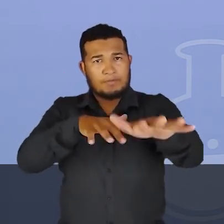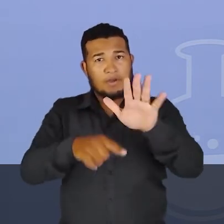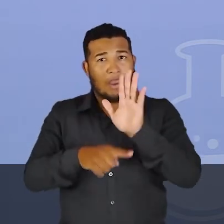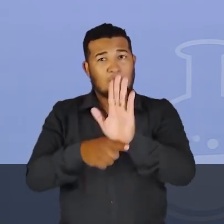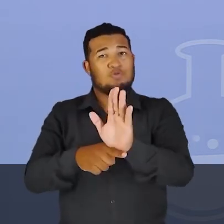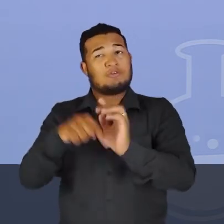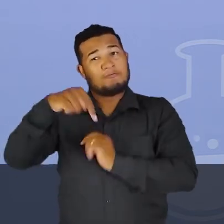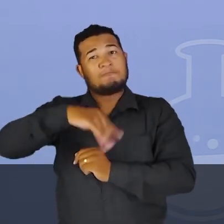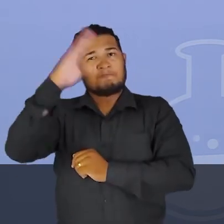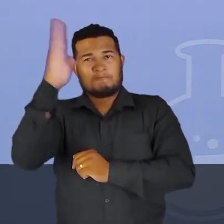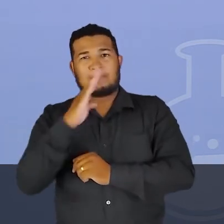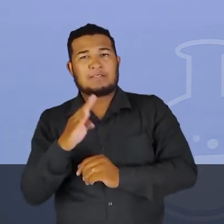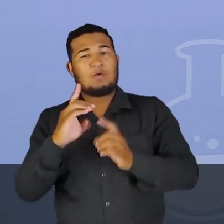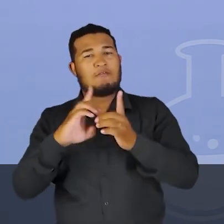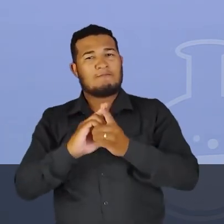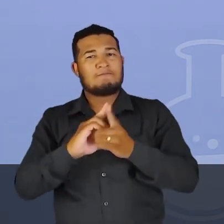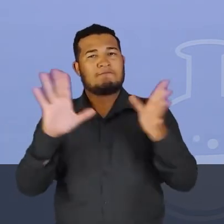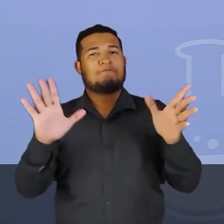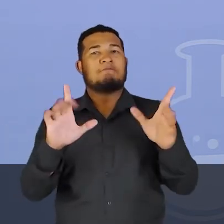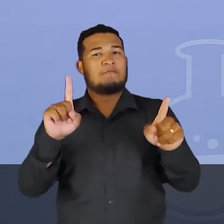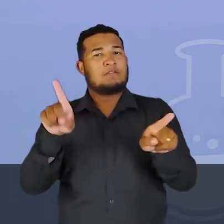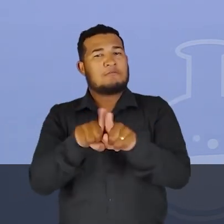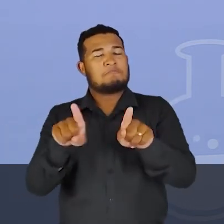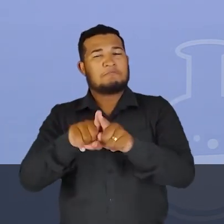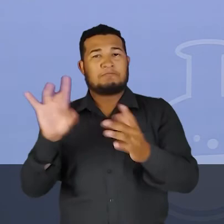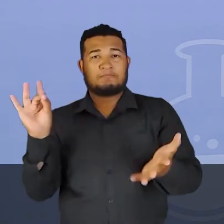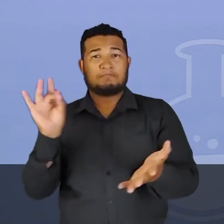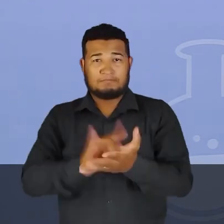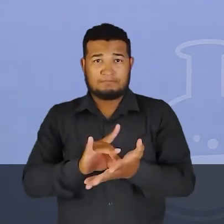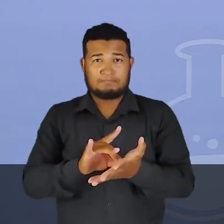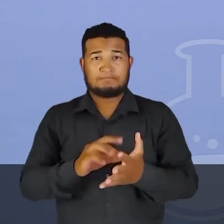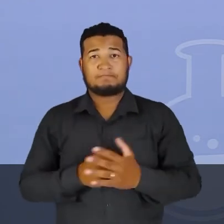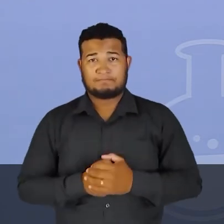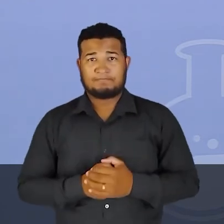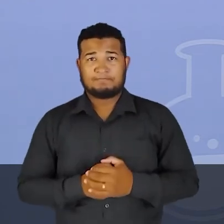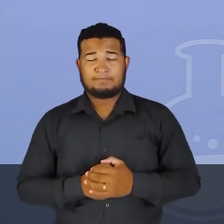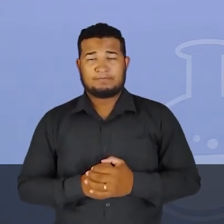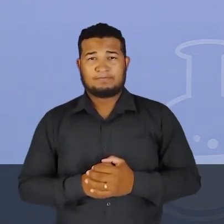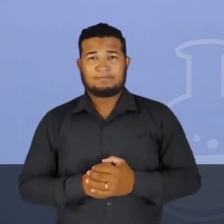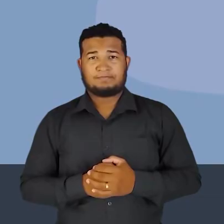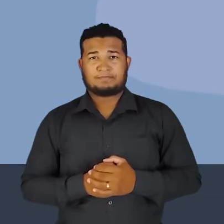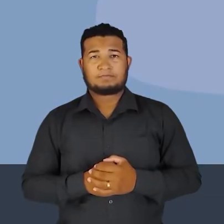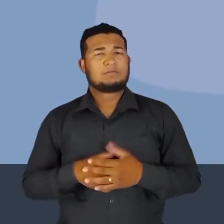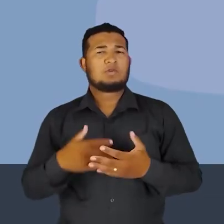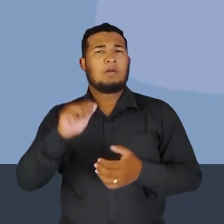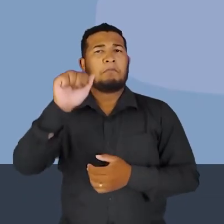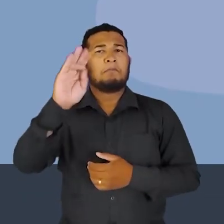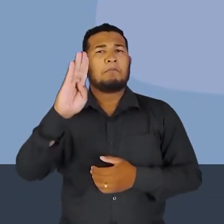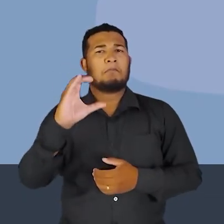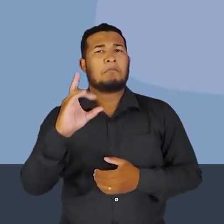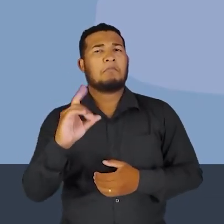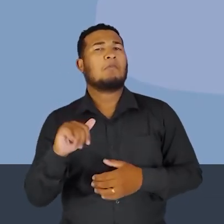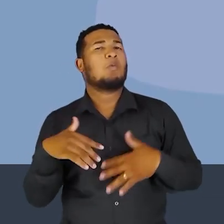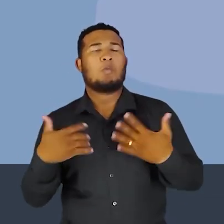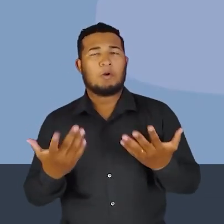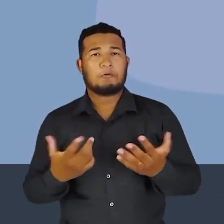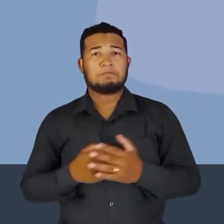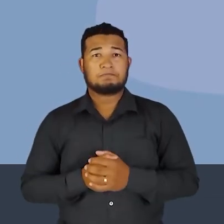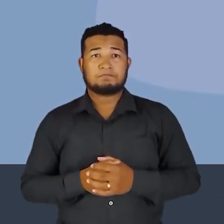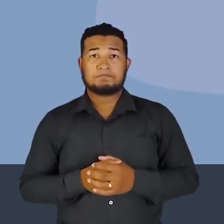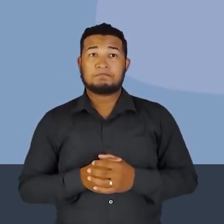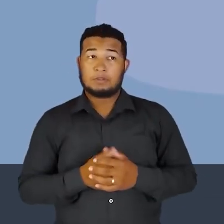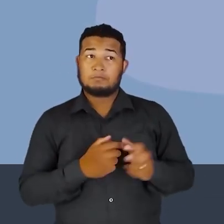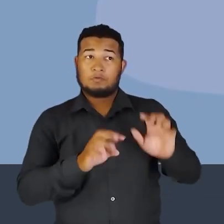Brasil para a nossa democracia, para a consolidação dessa democracia. Ok? Vamos ver as alternativas? Segundo o texto,